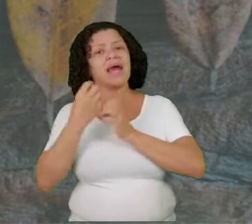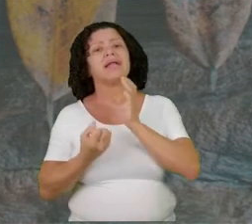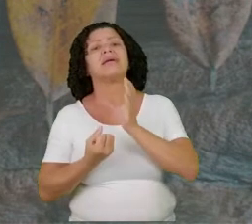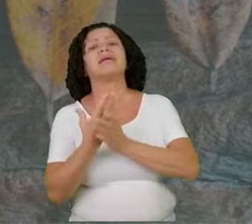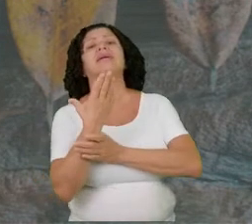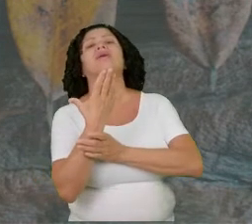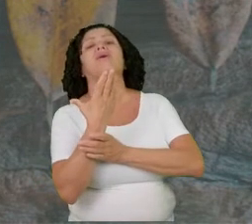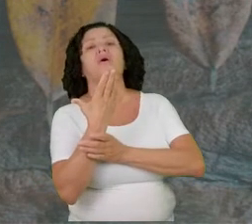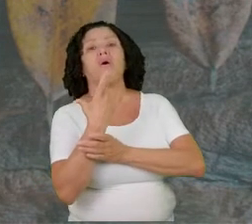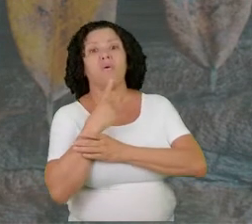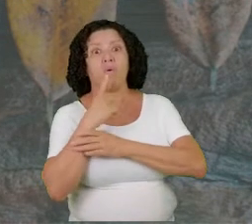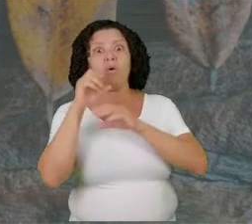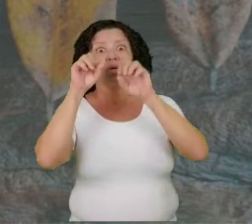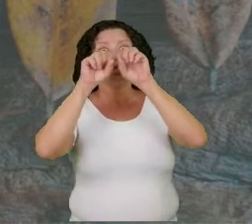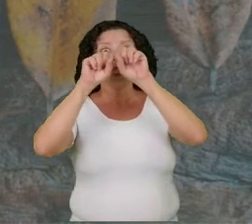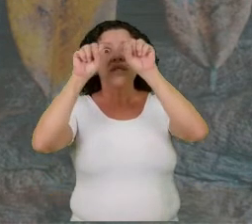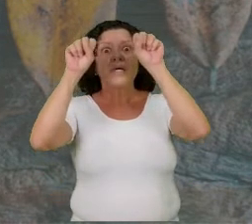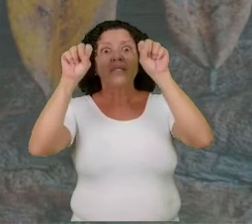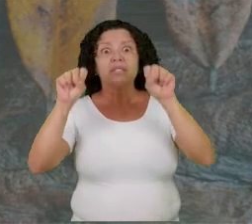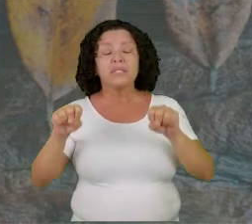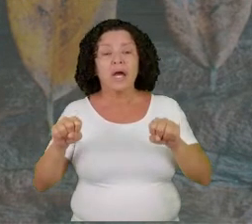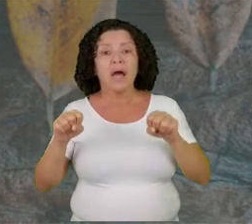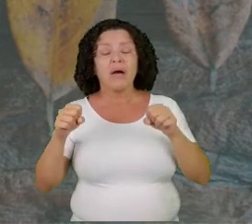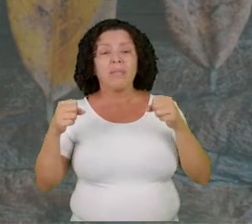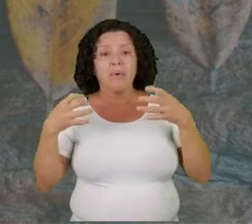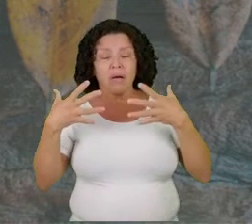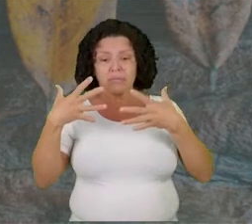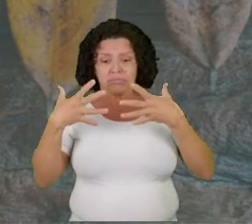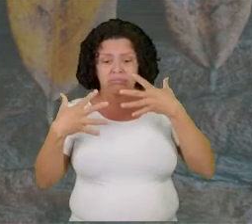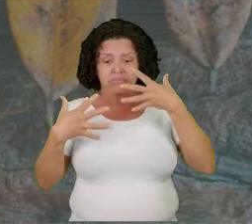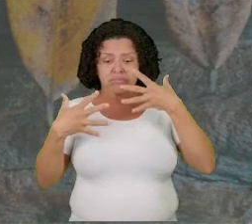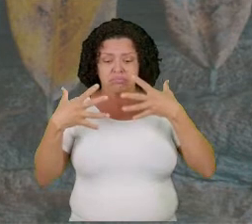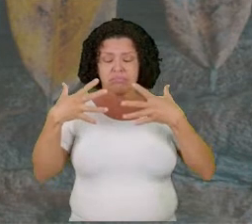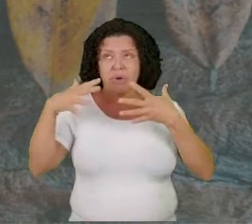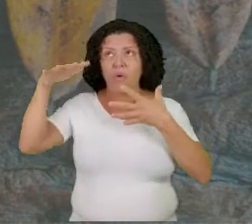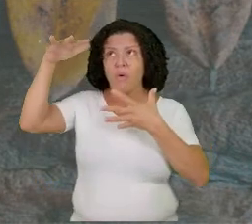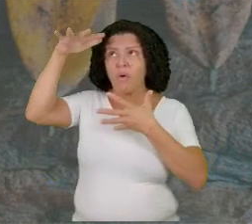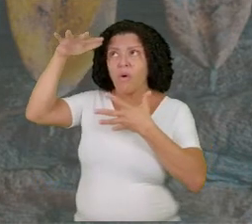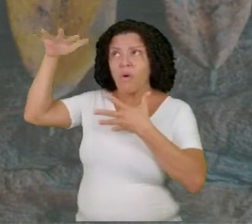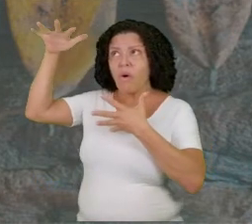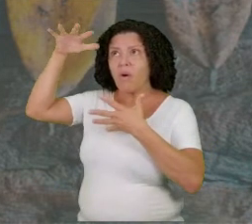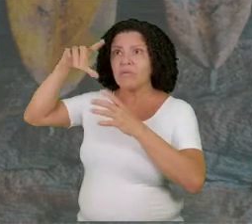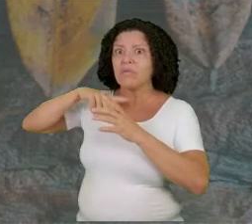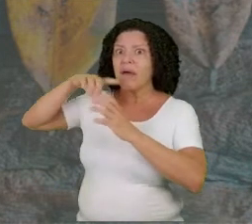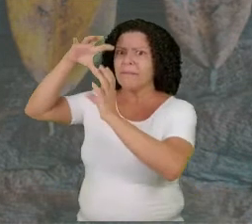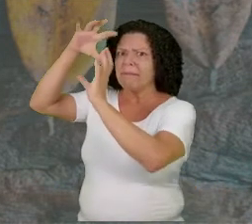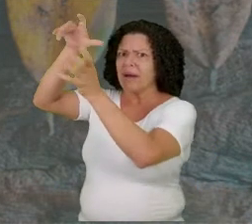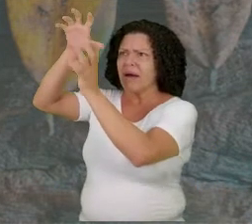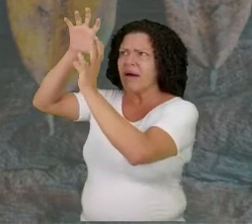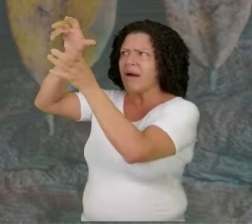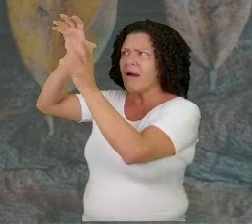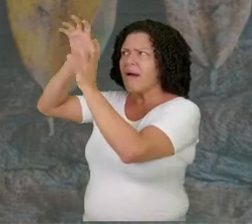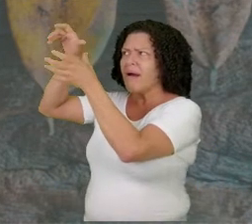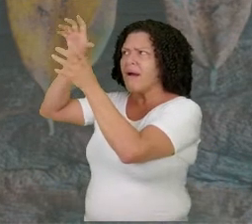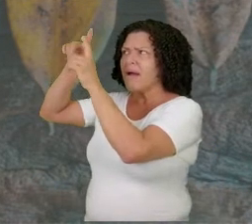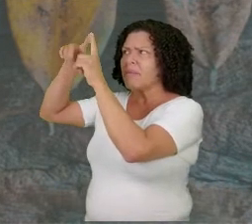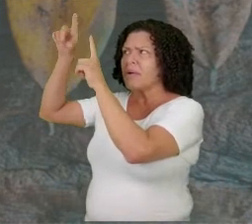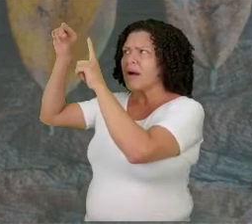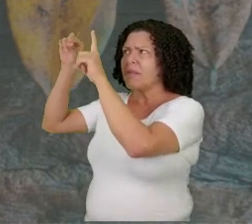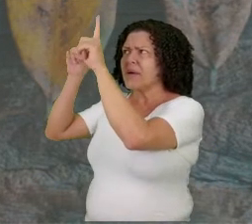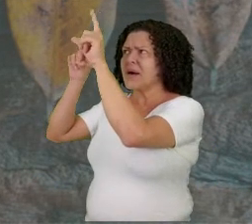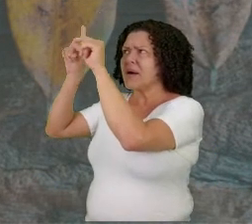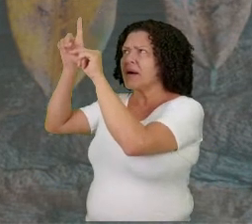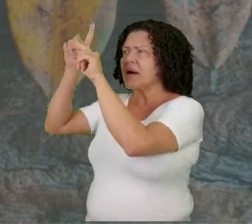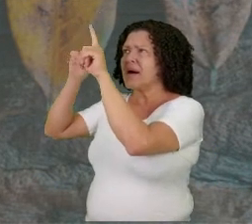criou um sistema tão complexo no universo, com planetas, com